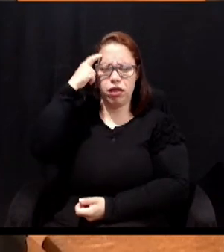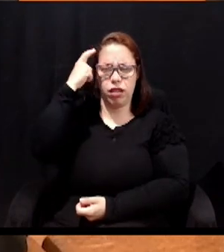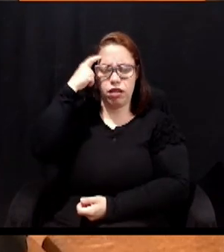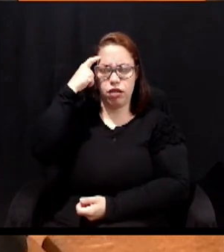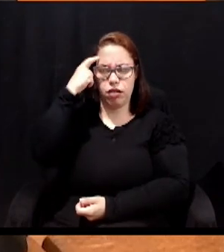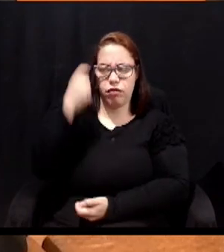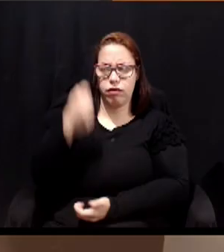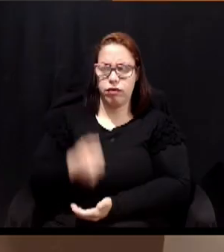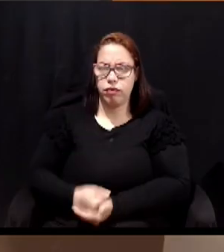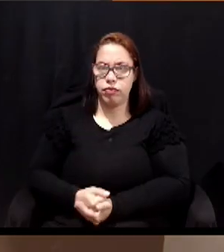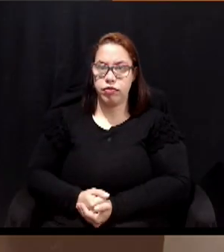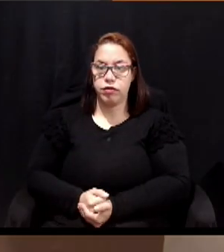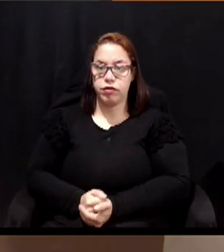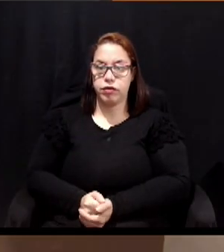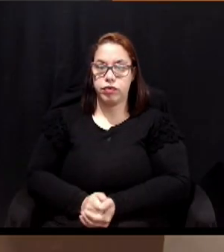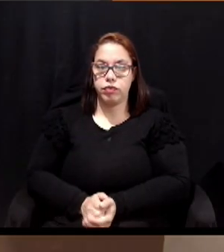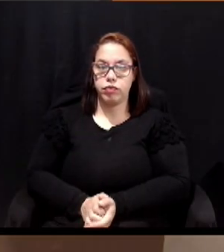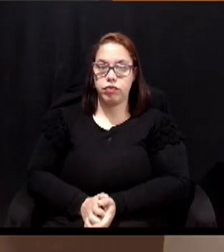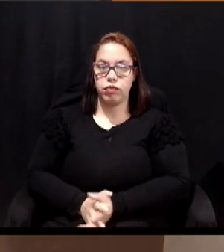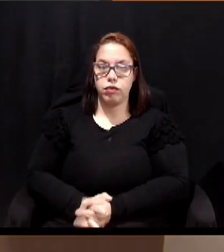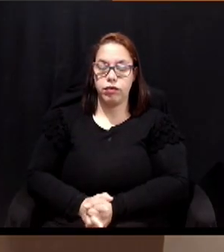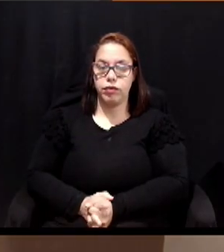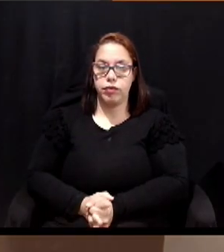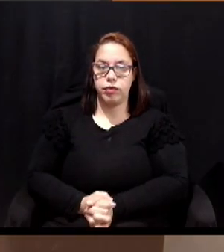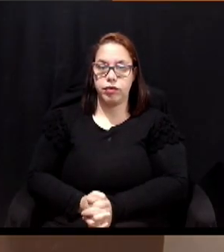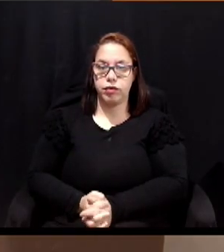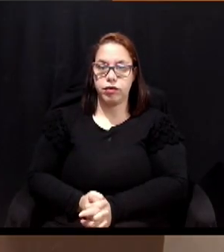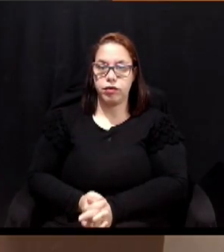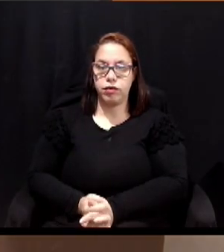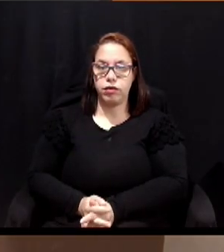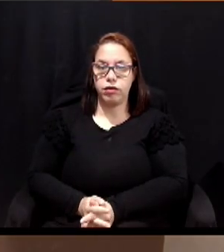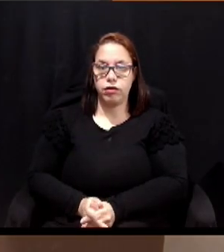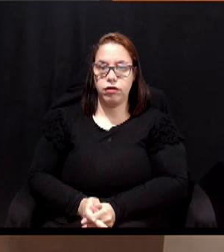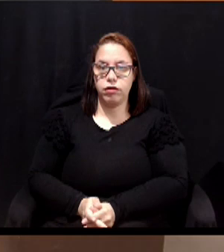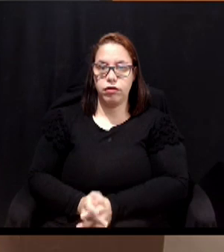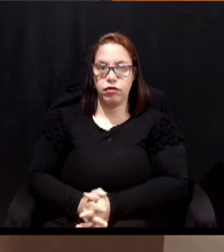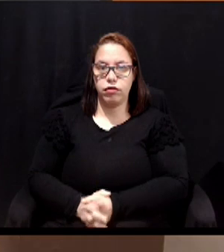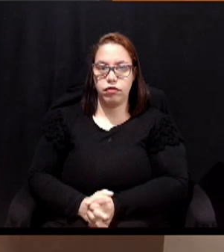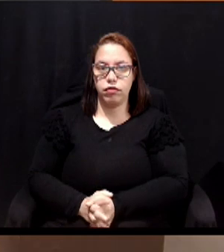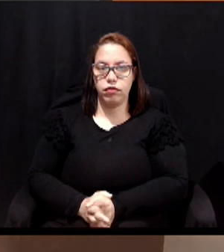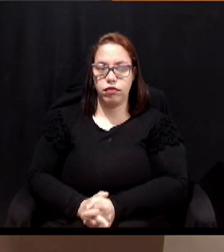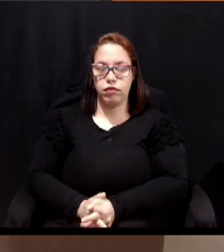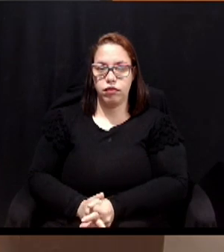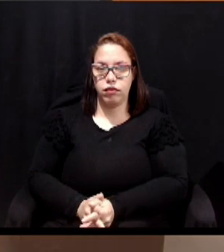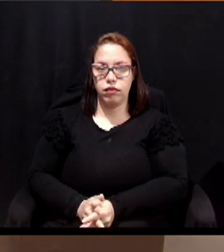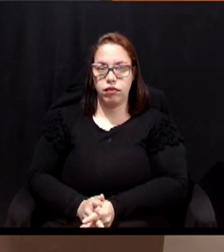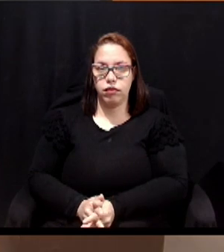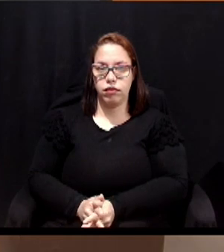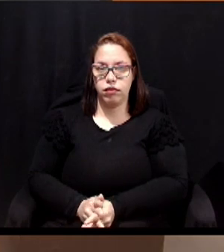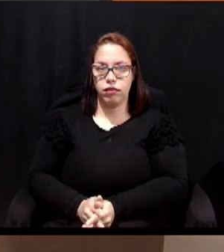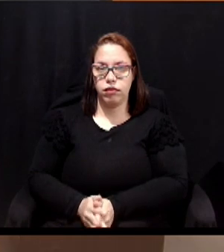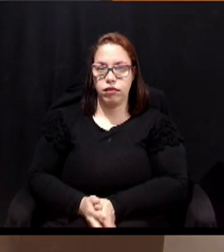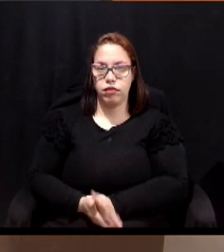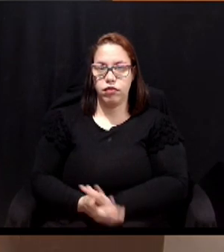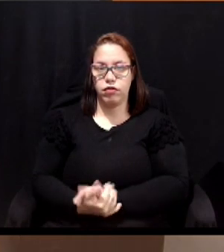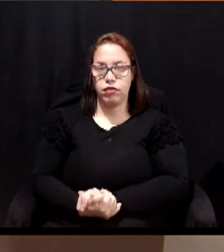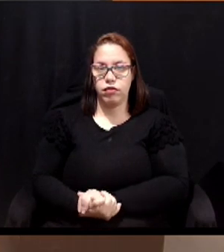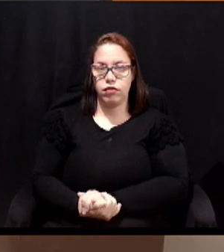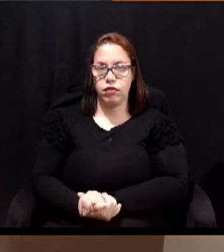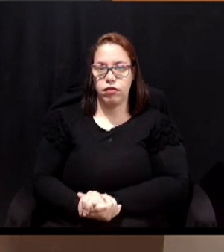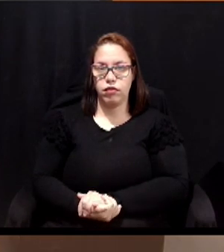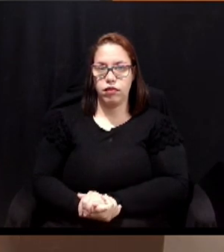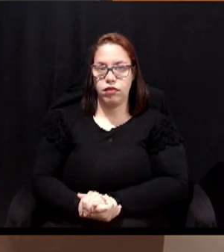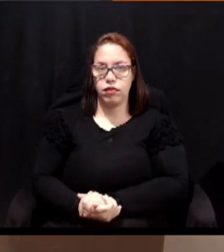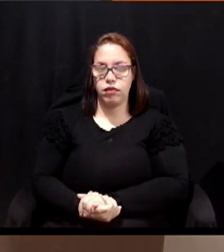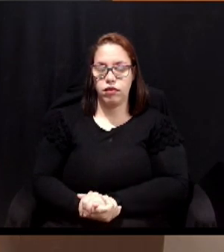de Viracopos, entrada e saída de Viracopos em horário de rush, para tudo, para absolutamente